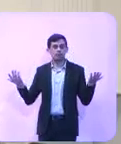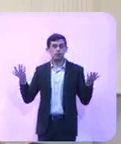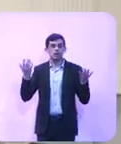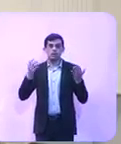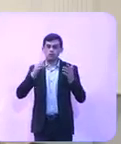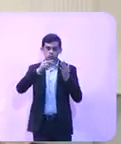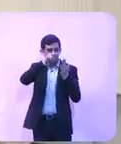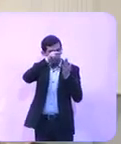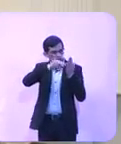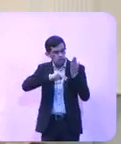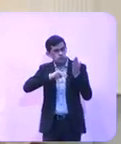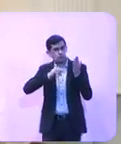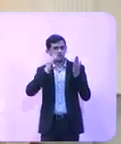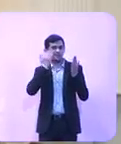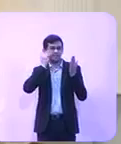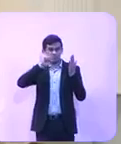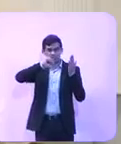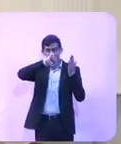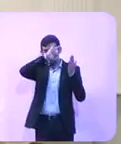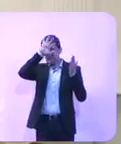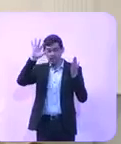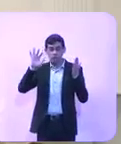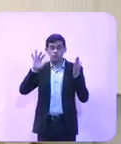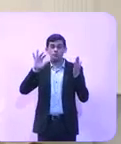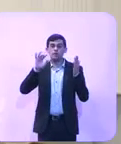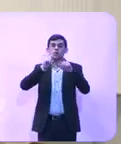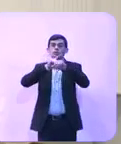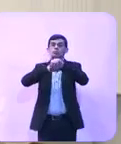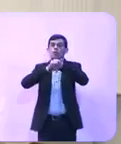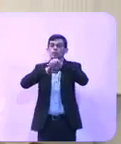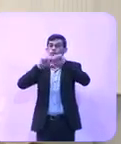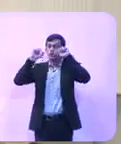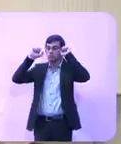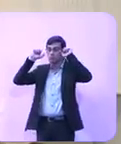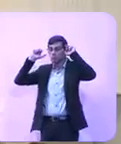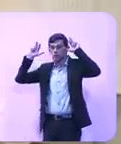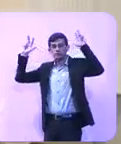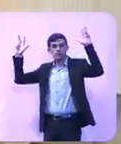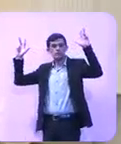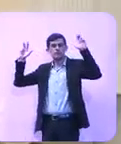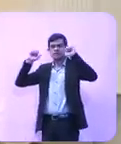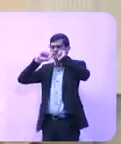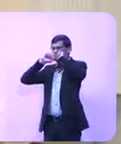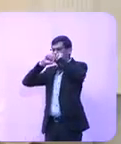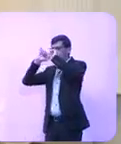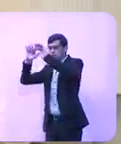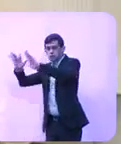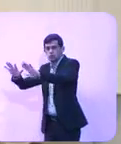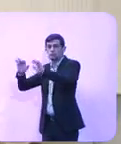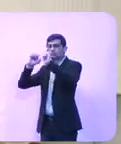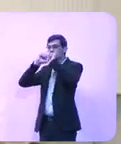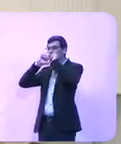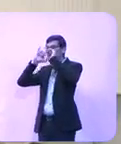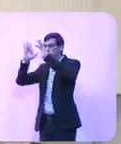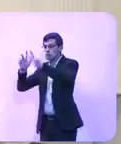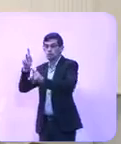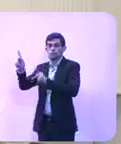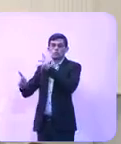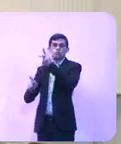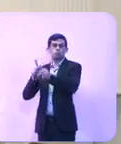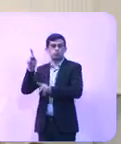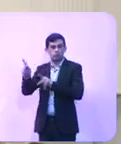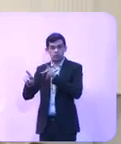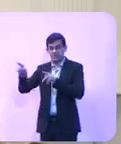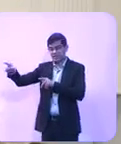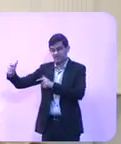Isso fica muito claro aqui nesse texto. Enquanto Moisés estava abençoando o povo,